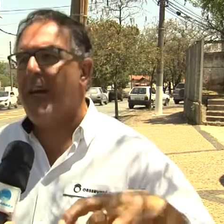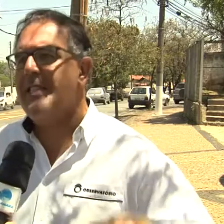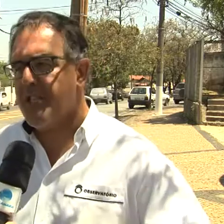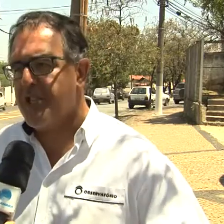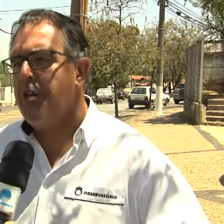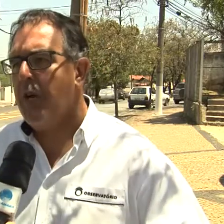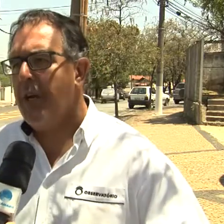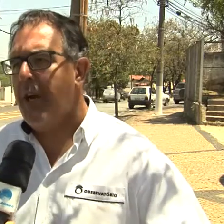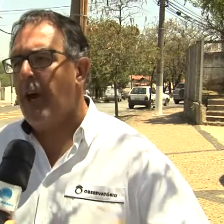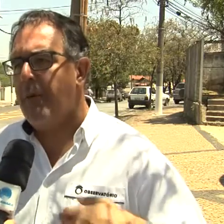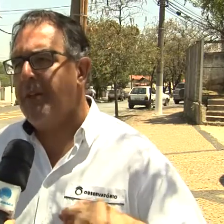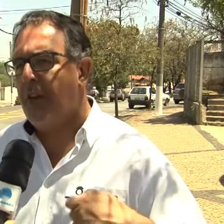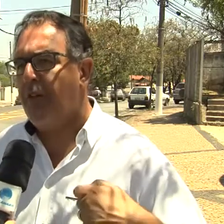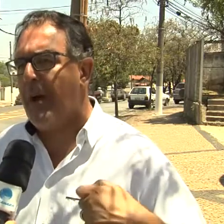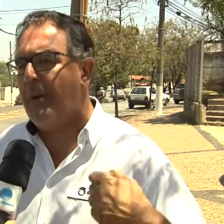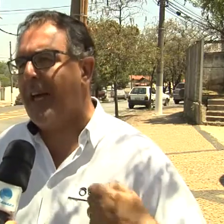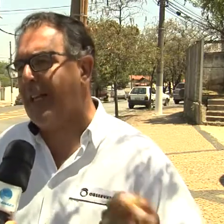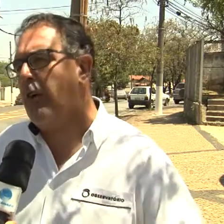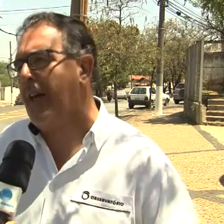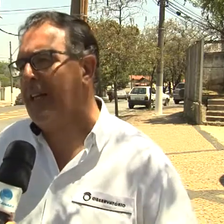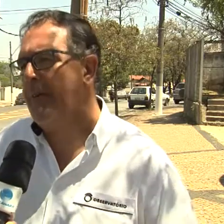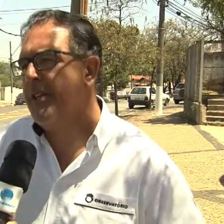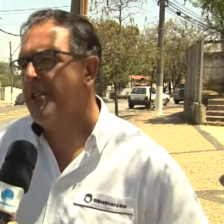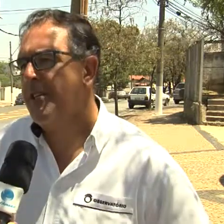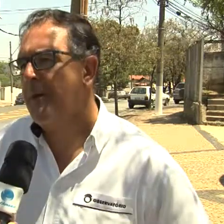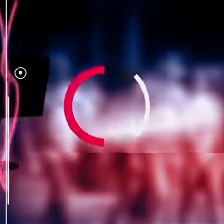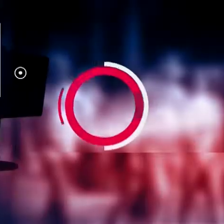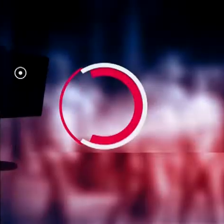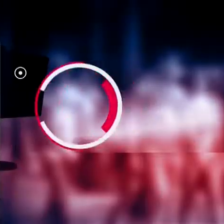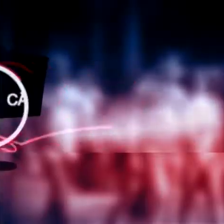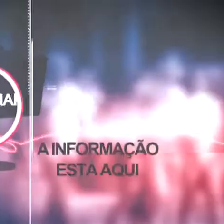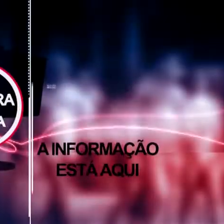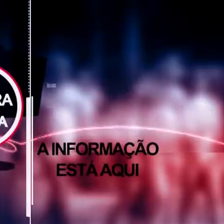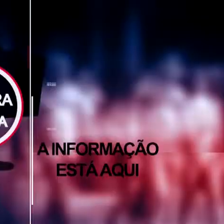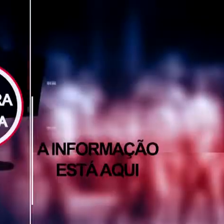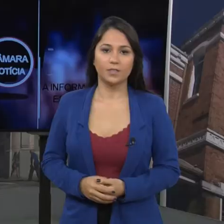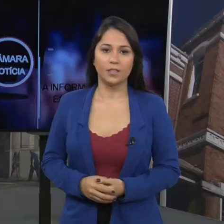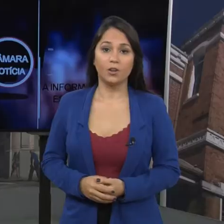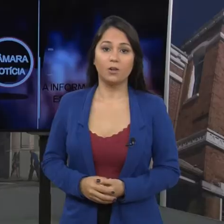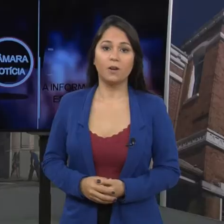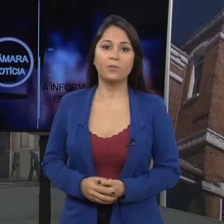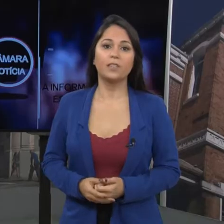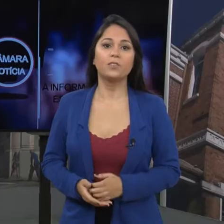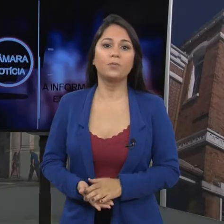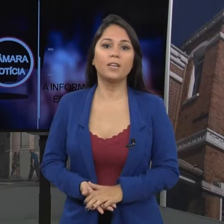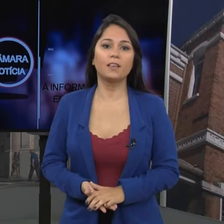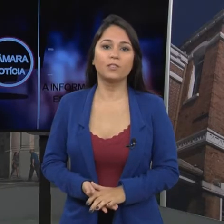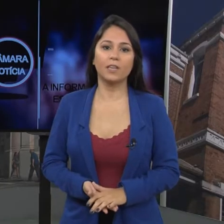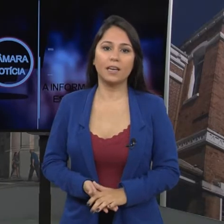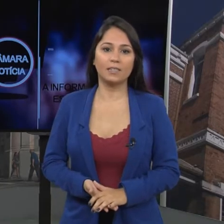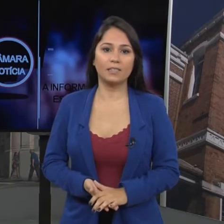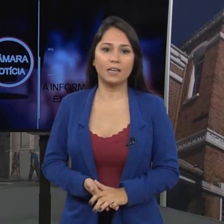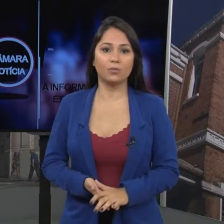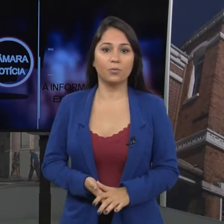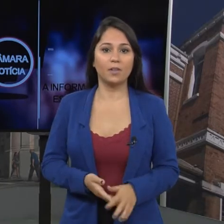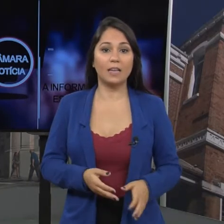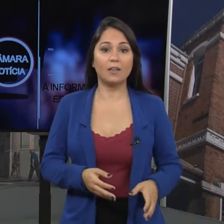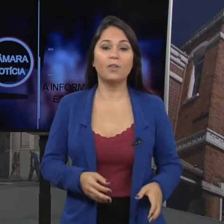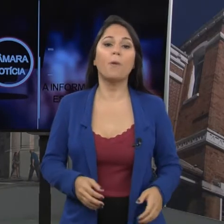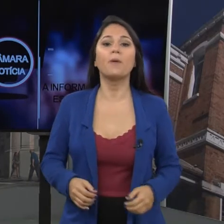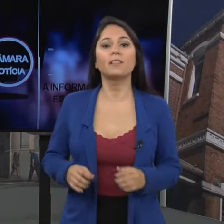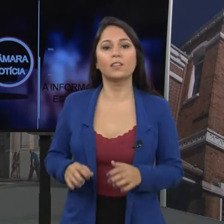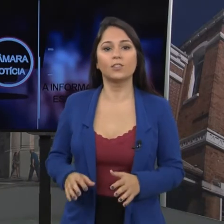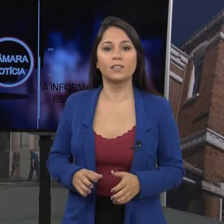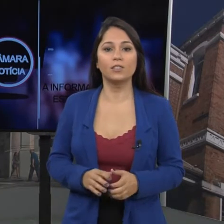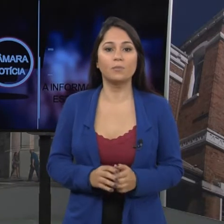aquela multa existiu e realmente ela foi aplicada corretamente. E olha, uma frente fria deve chegar à cidade no